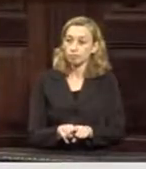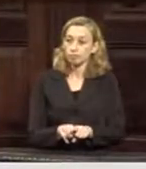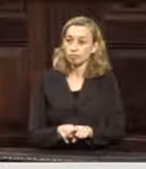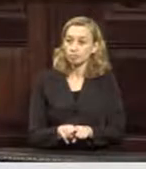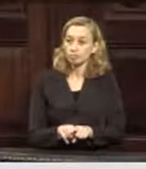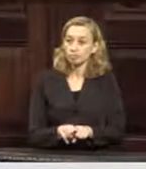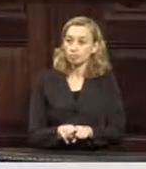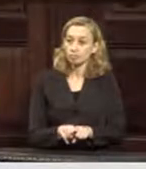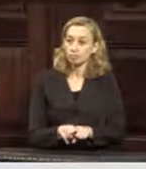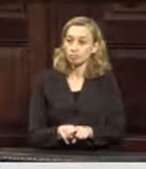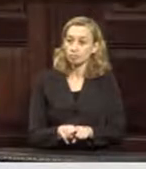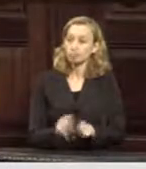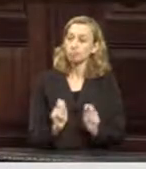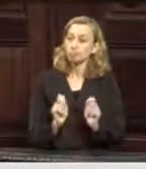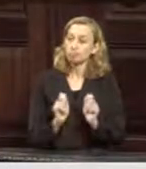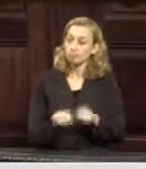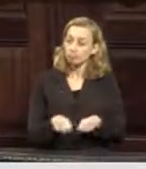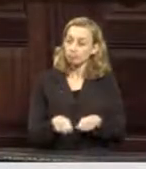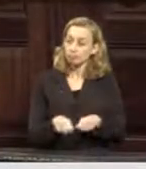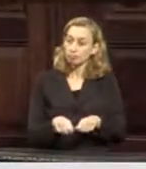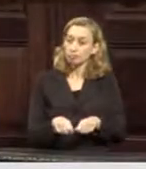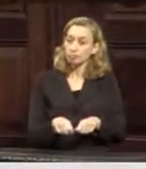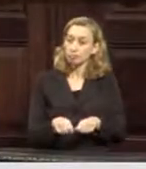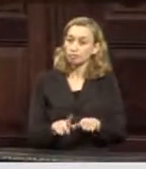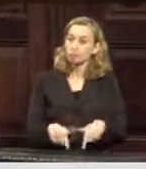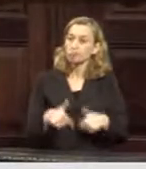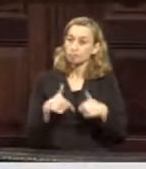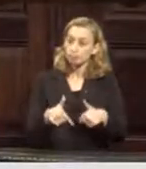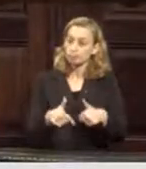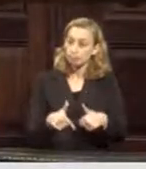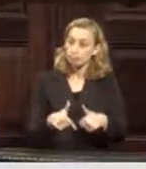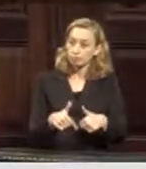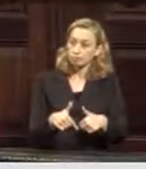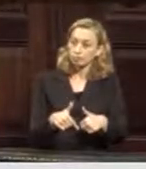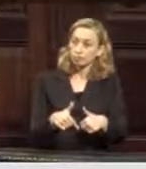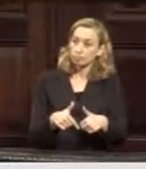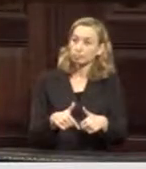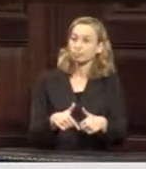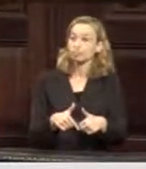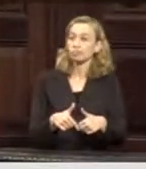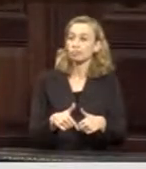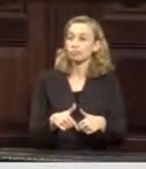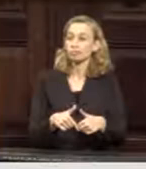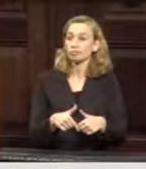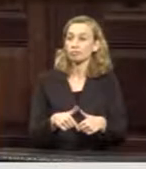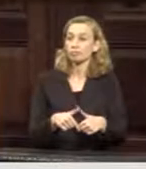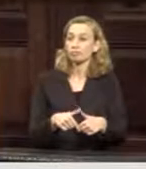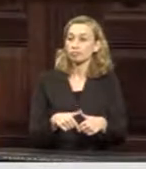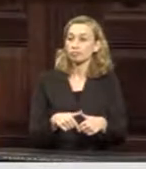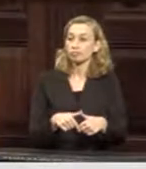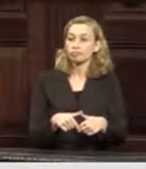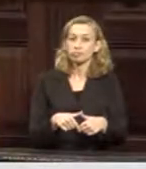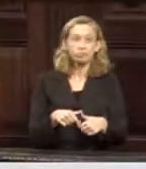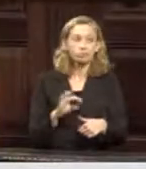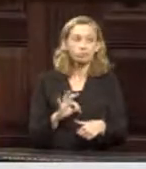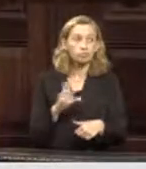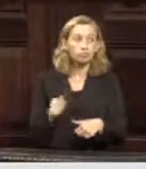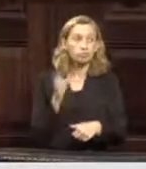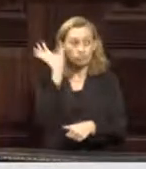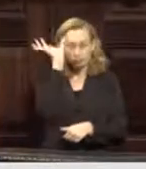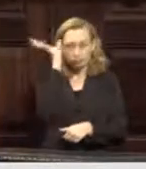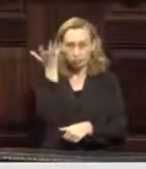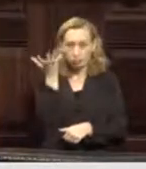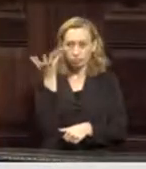possam gerenciá-los e empregá-los de acordo com as decisões tomadas pela